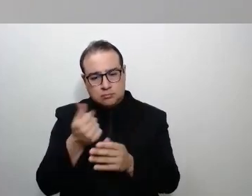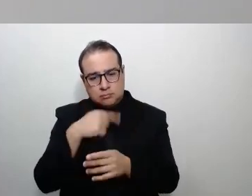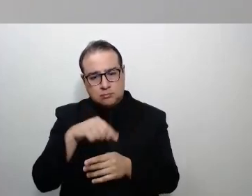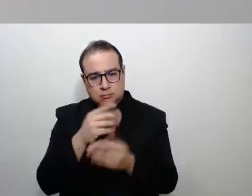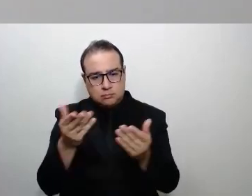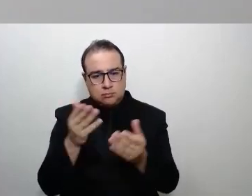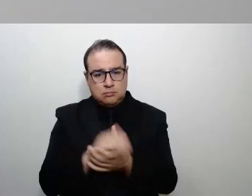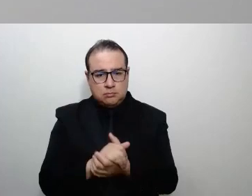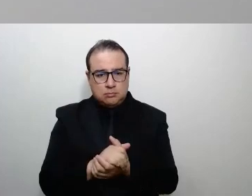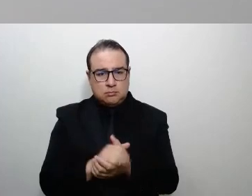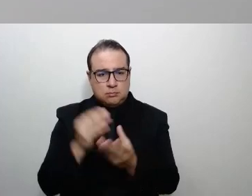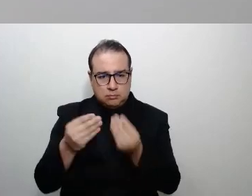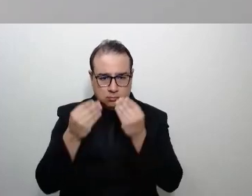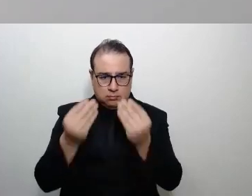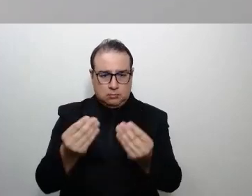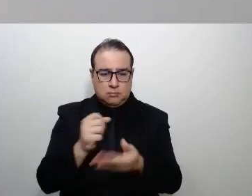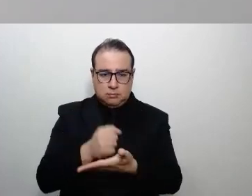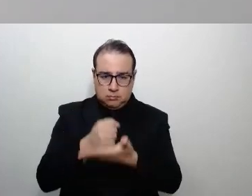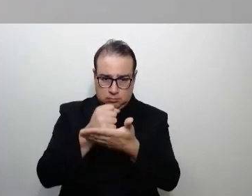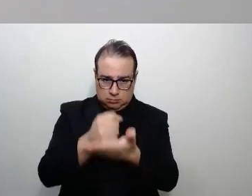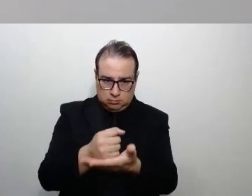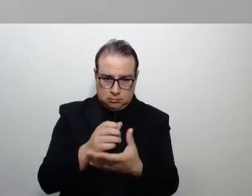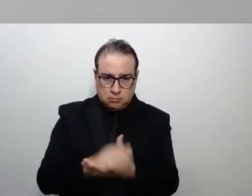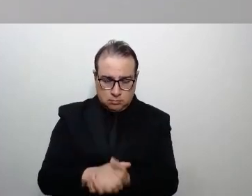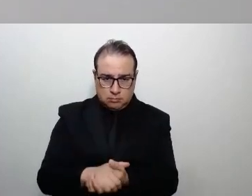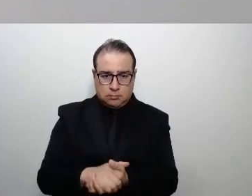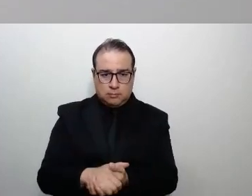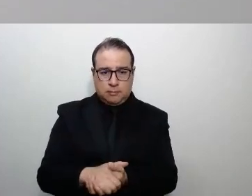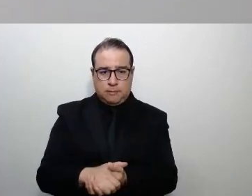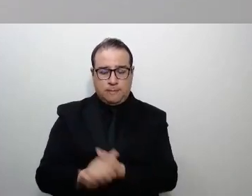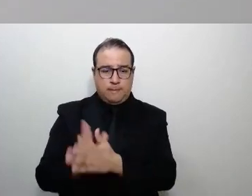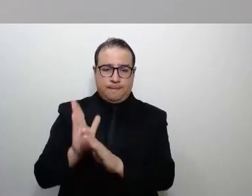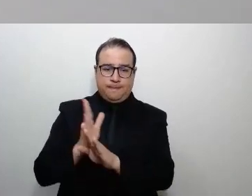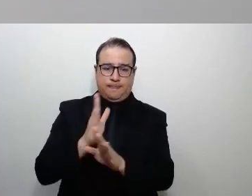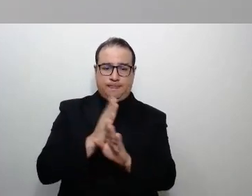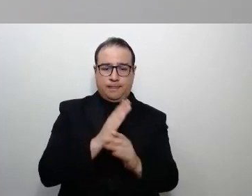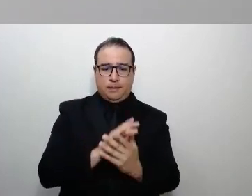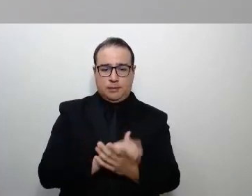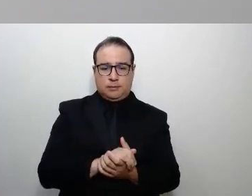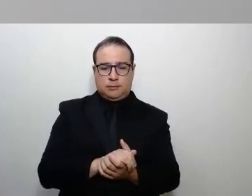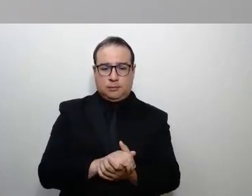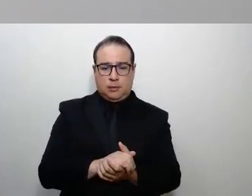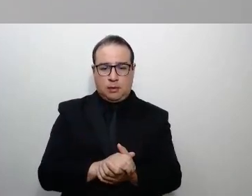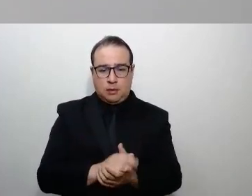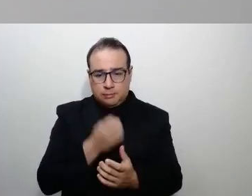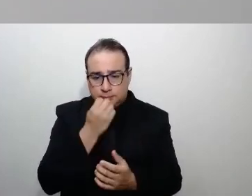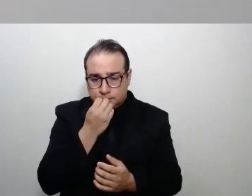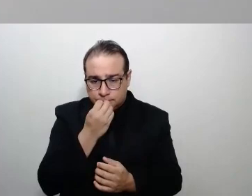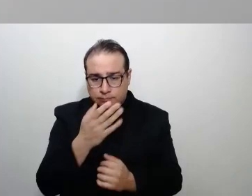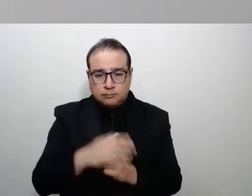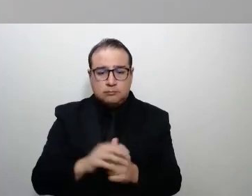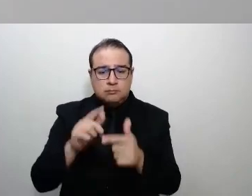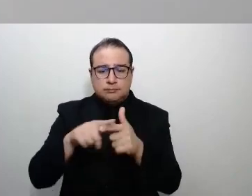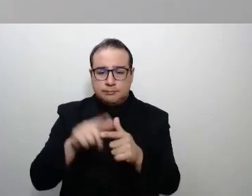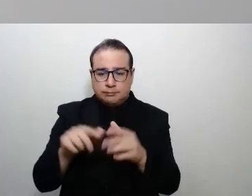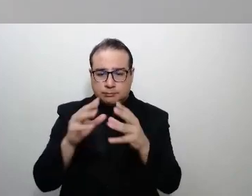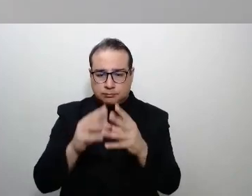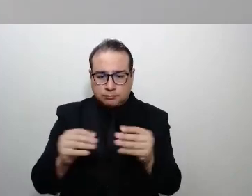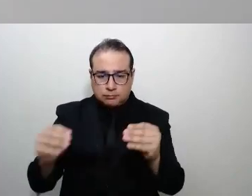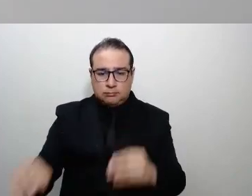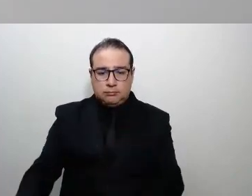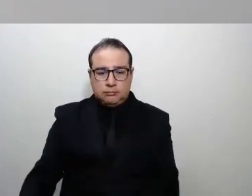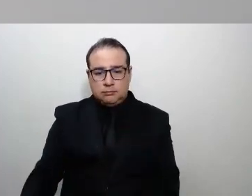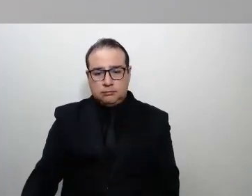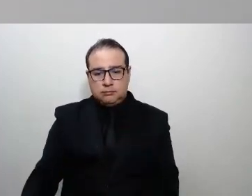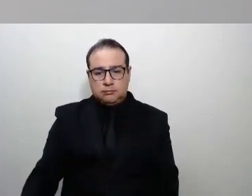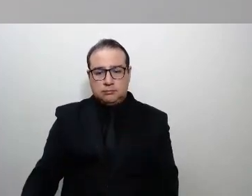de darmos o apoio encontrarmos boas soluções para resolver os